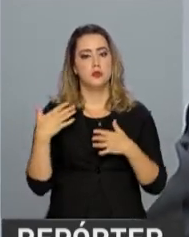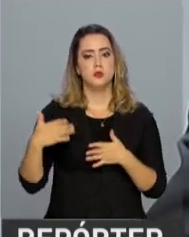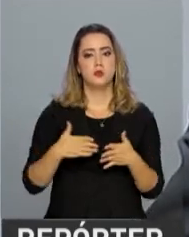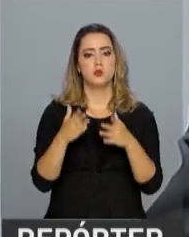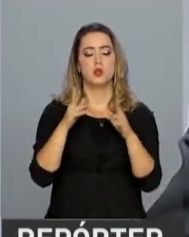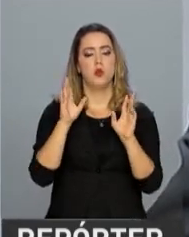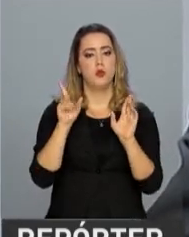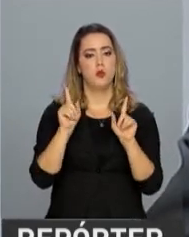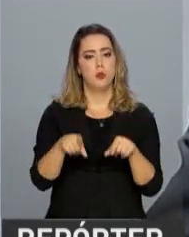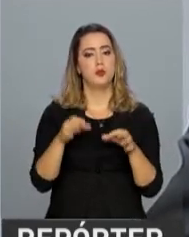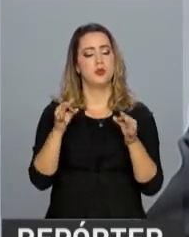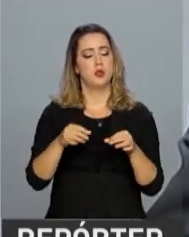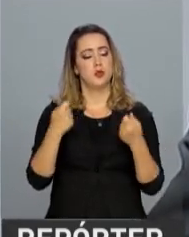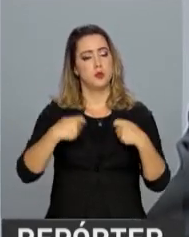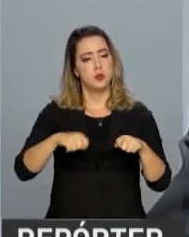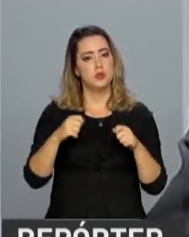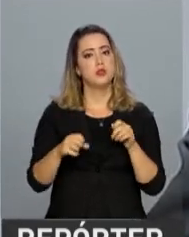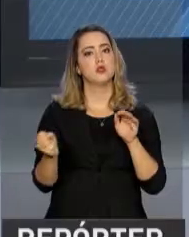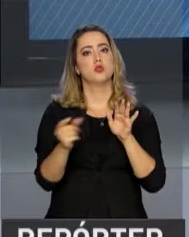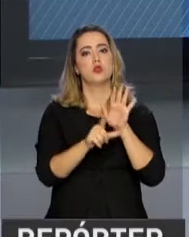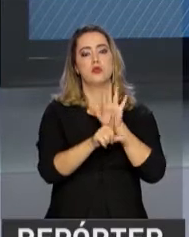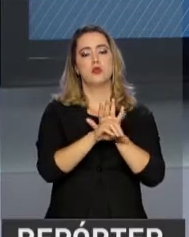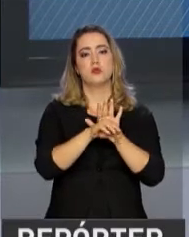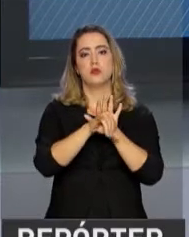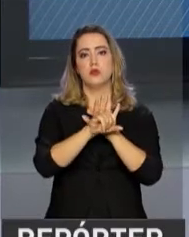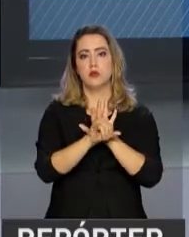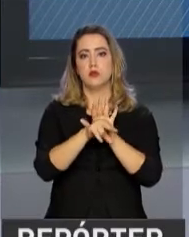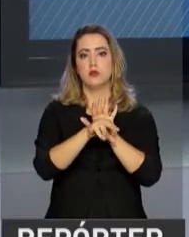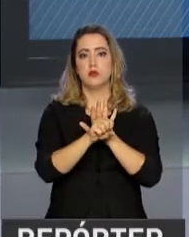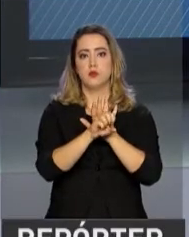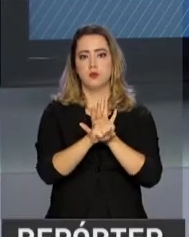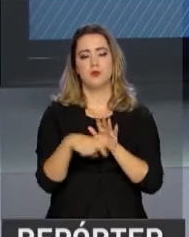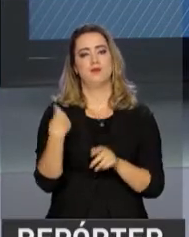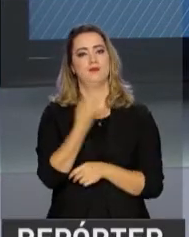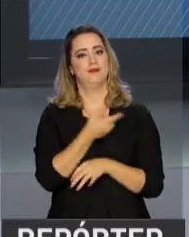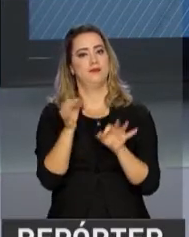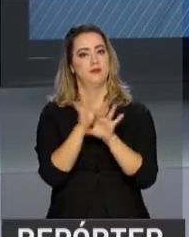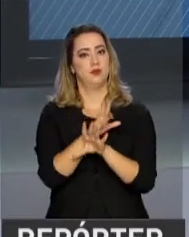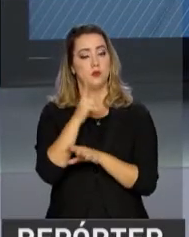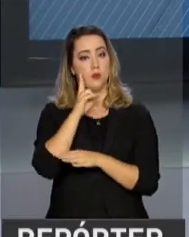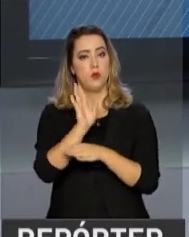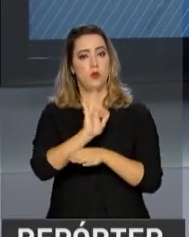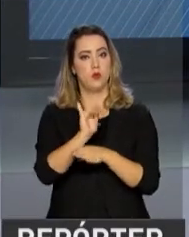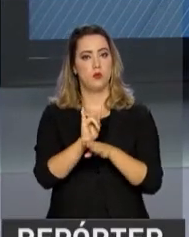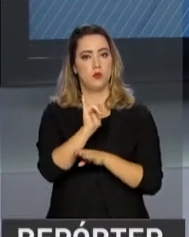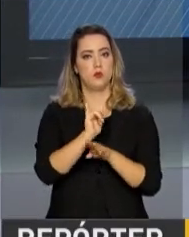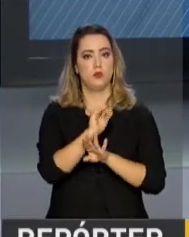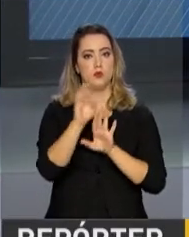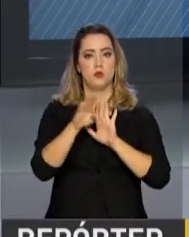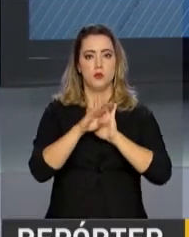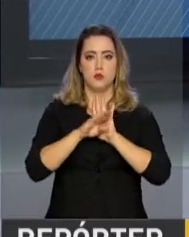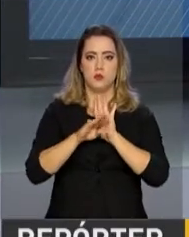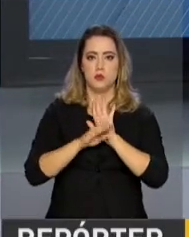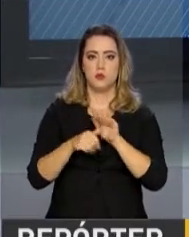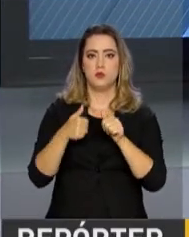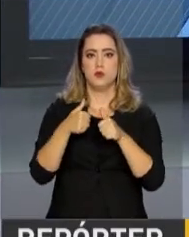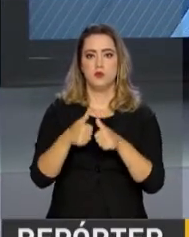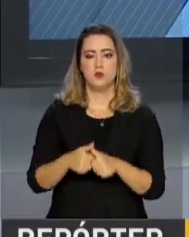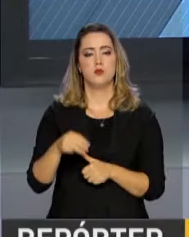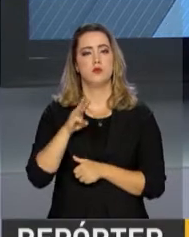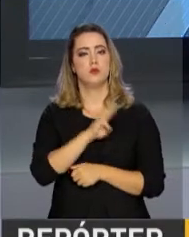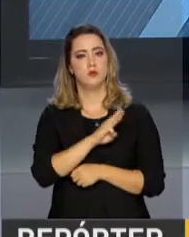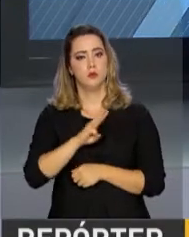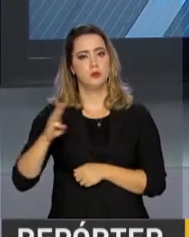pela reforma da previdência nós ficamos por aqui você pode rever as reportagens no youtube e toda a programação